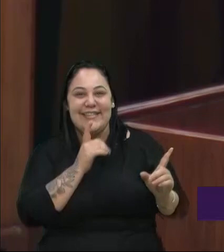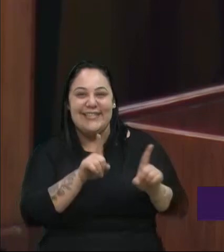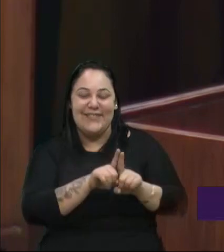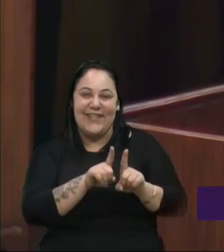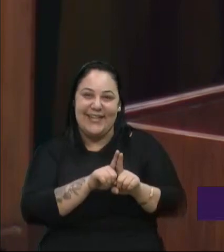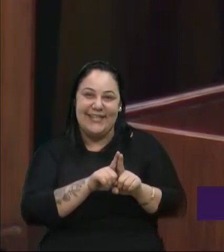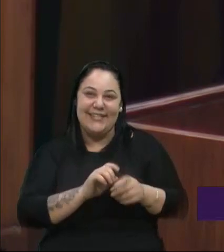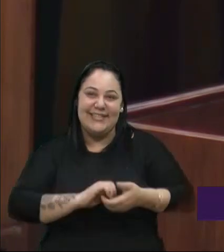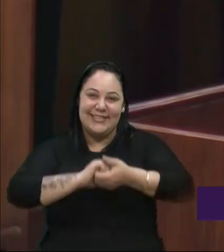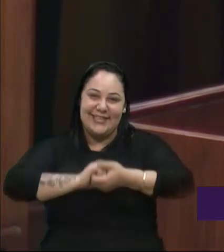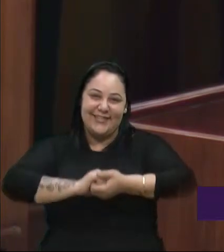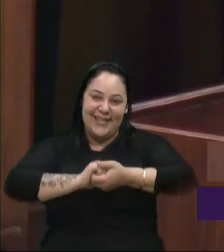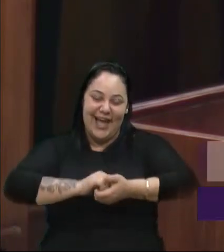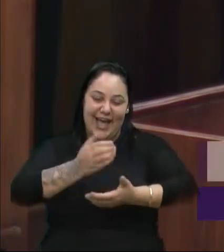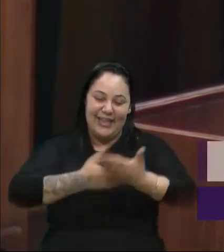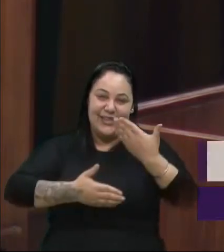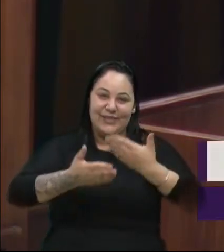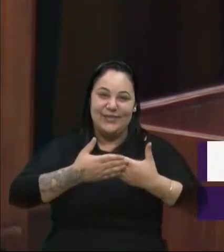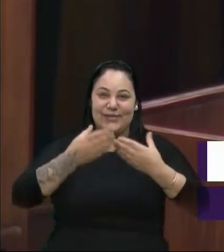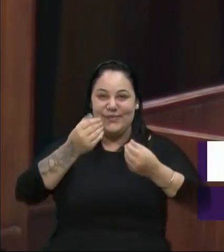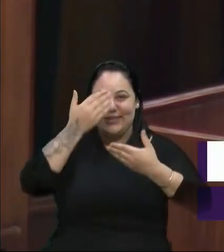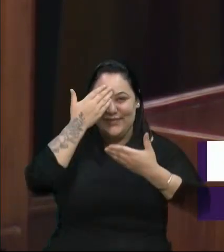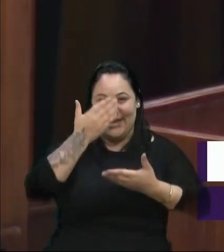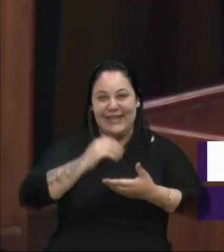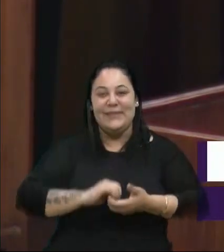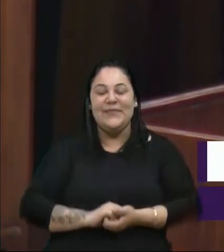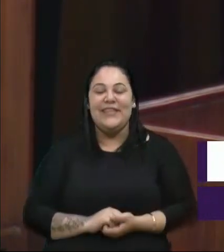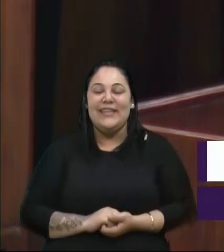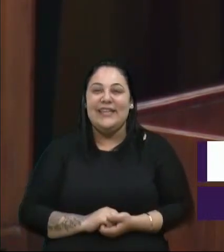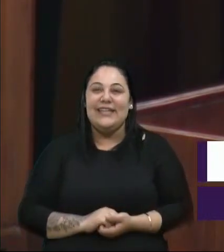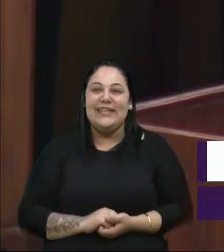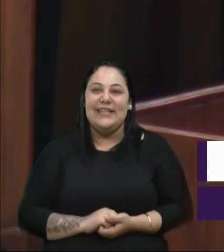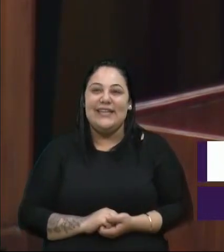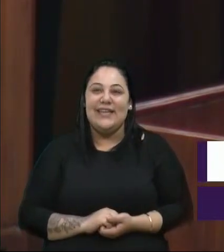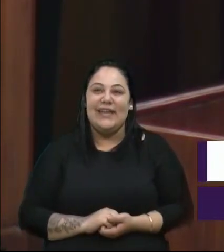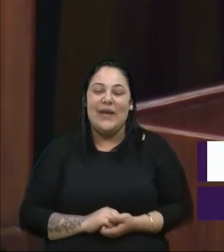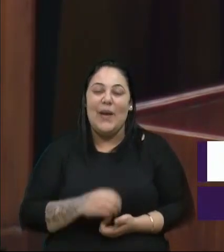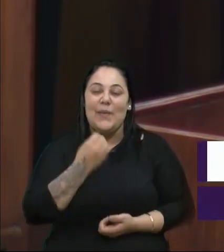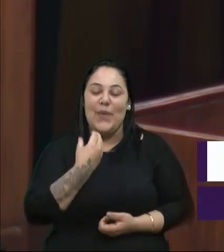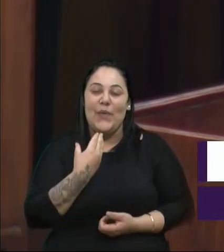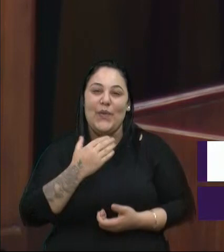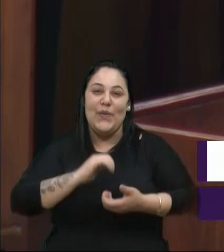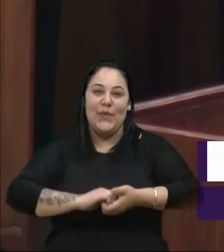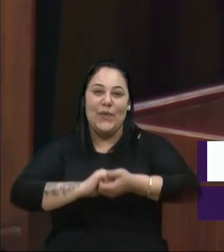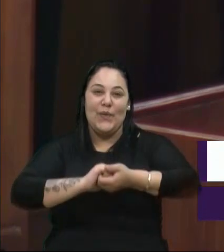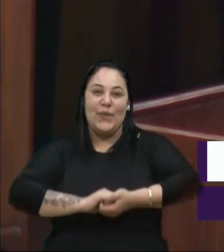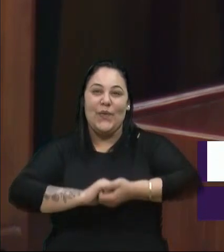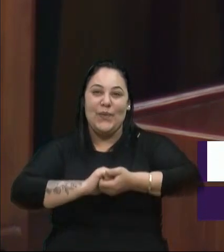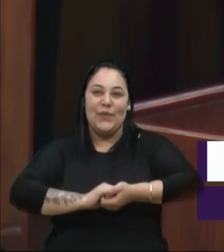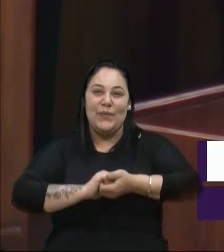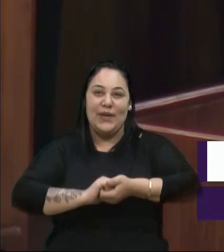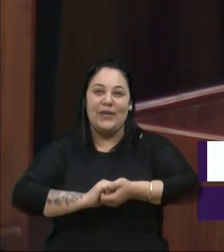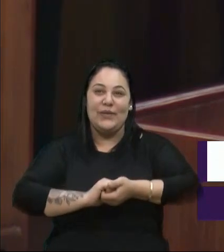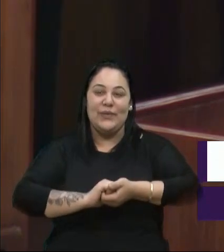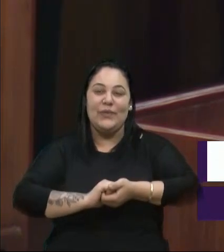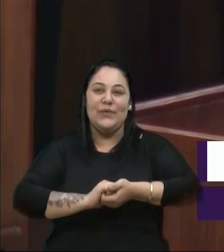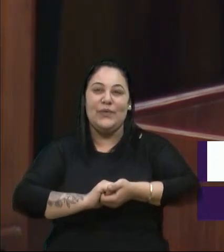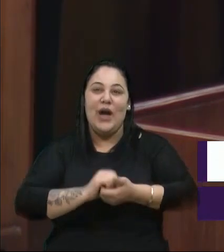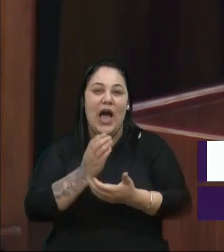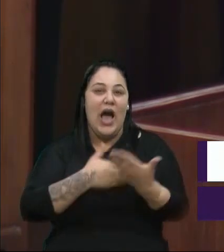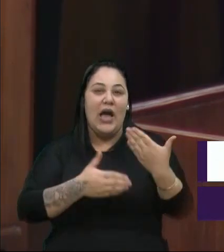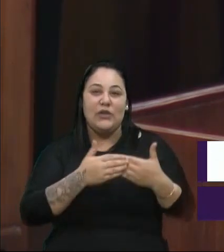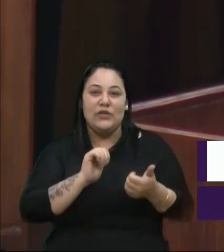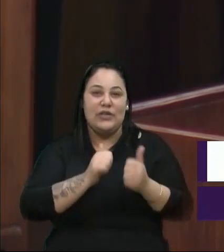saudar a todos e a todas. Bom, eu cumprimento os atletas, treinador, equipe técnica,